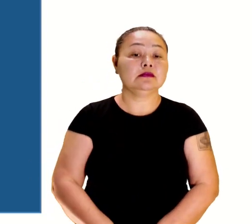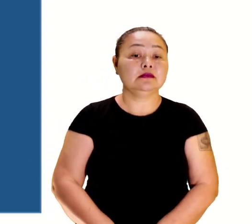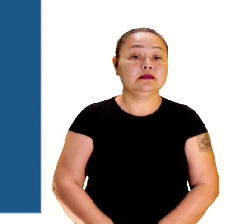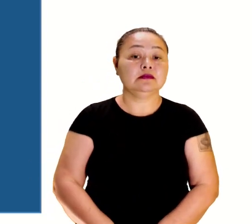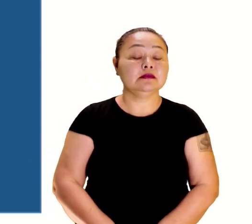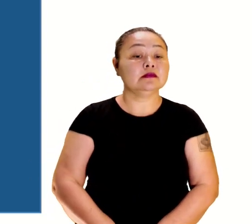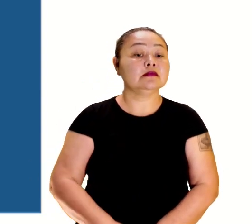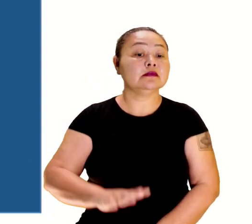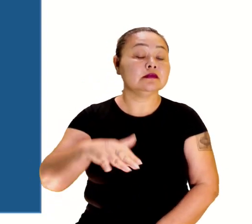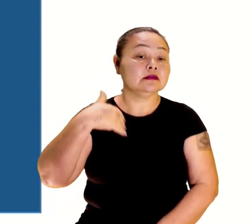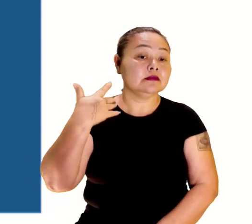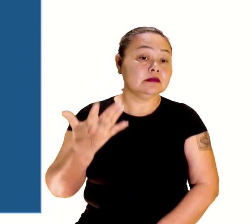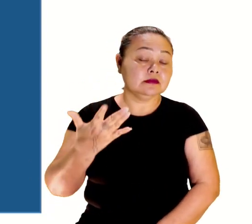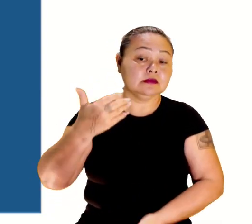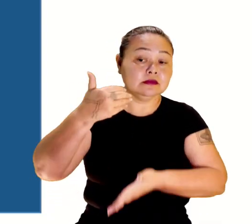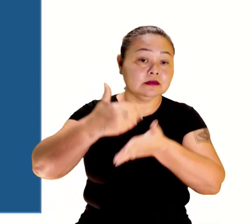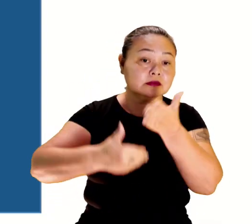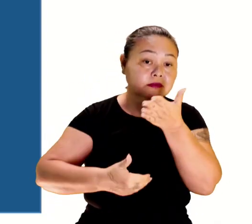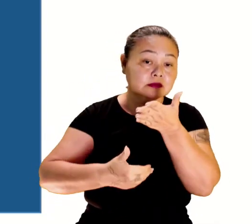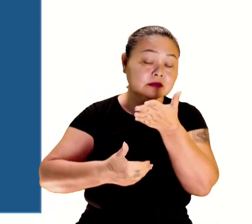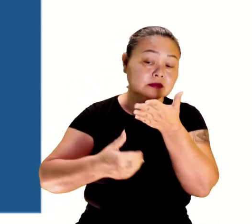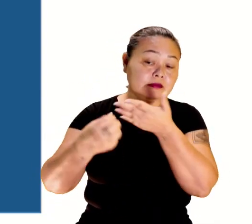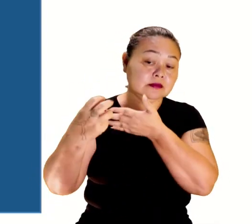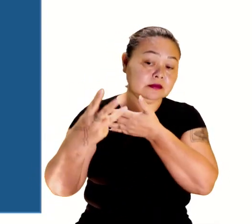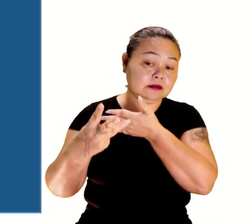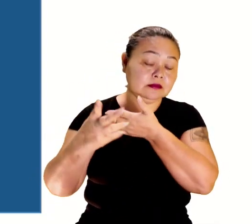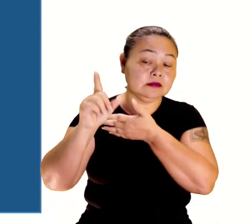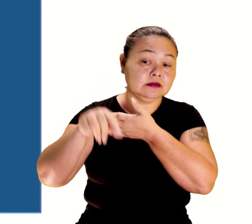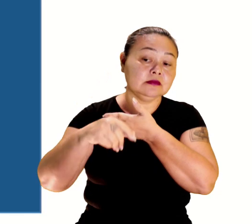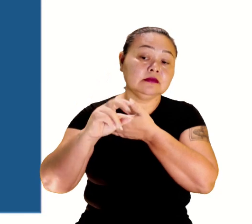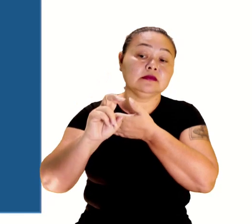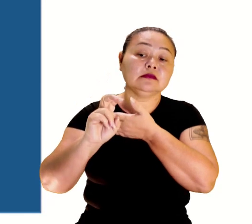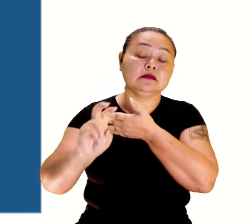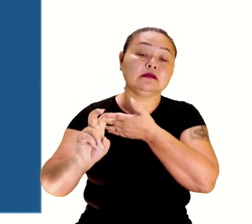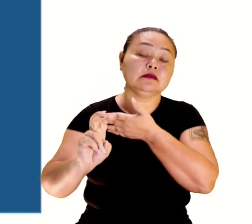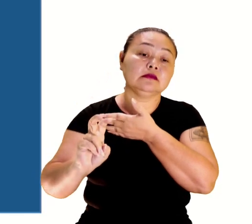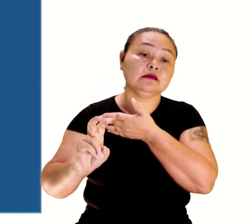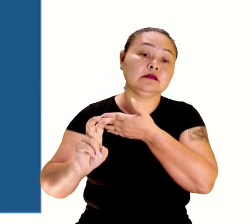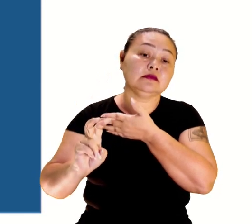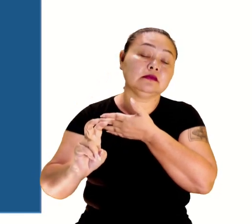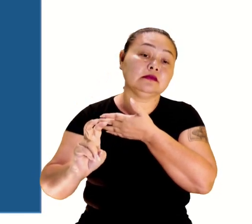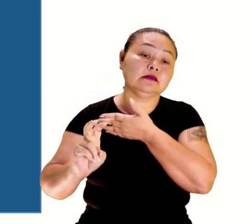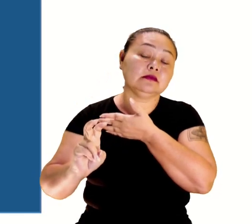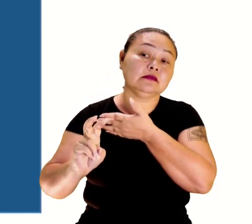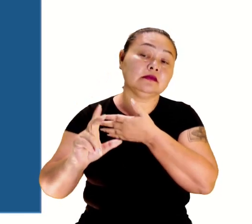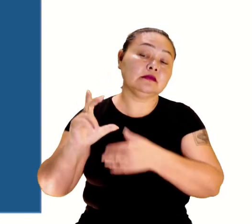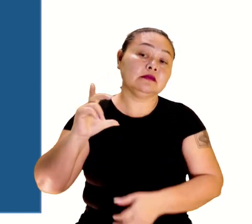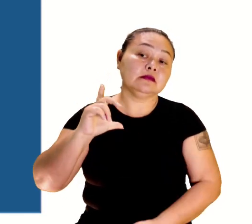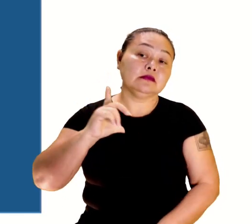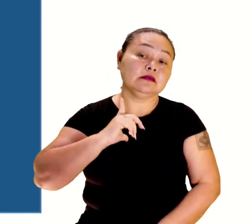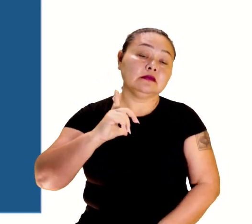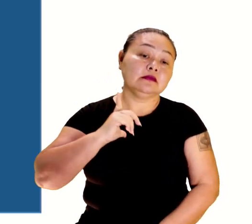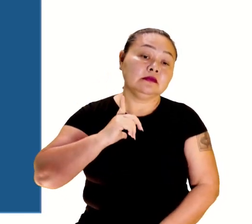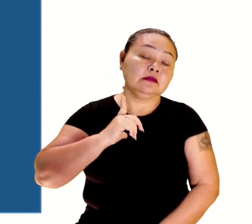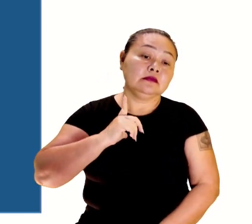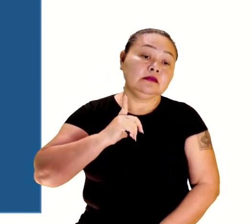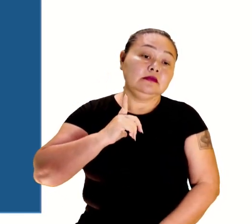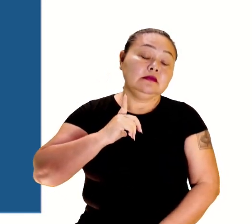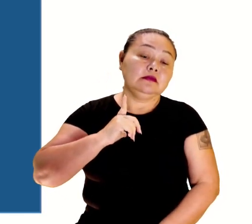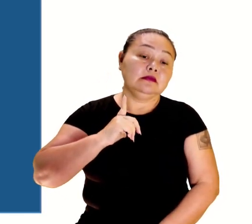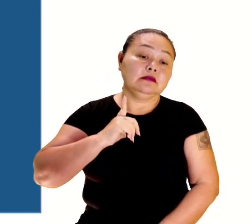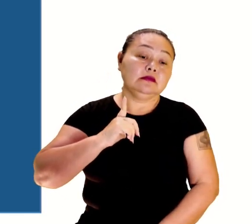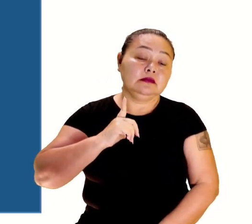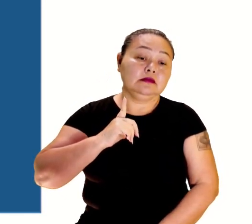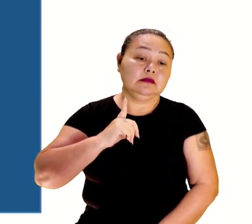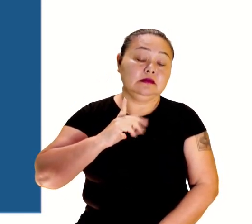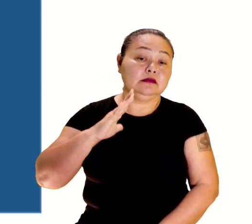Bom, eu sei que para tirar 3 e dar 5, tem que ser... Não vou falar.